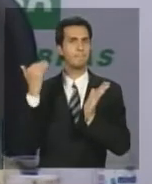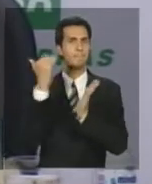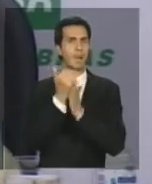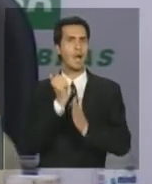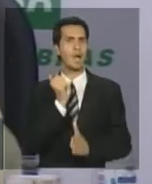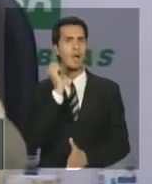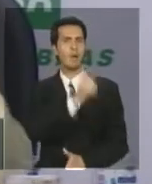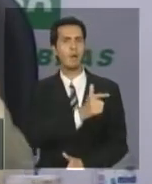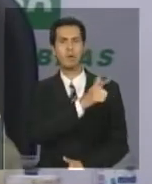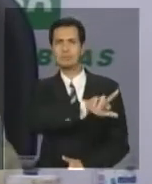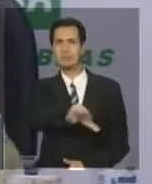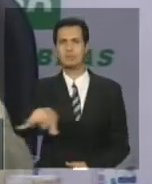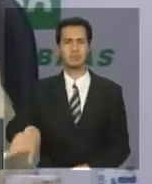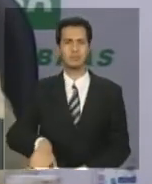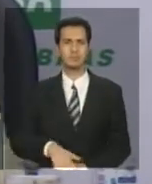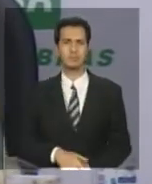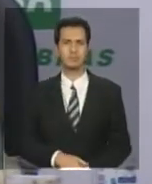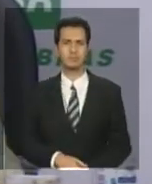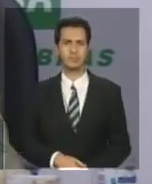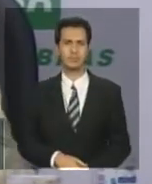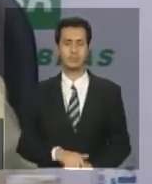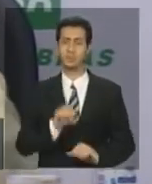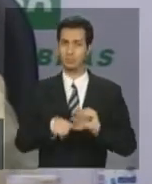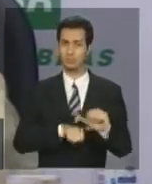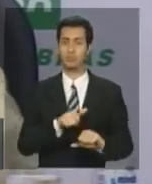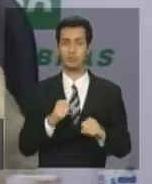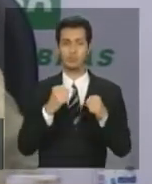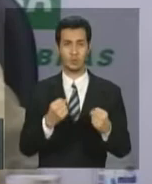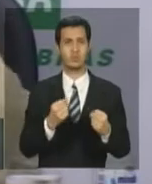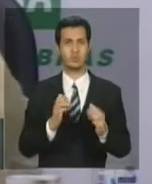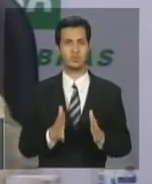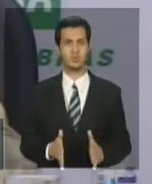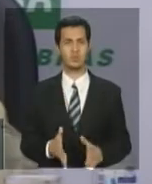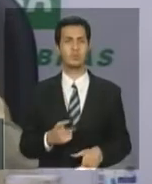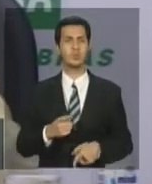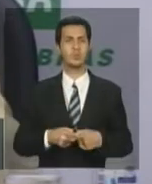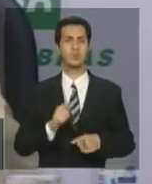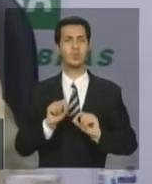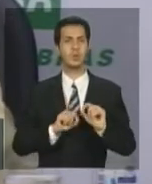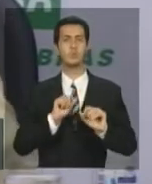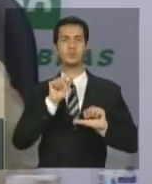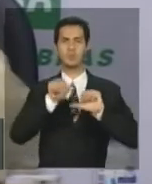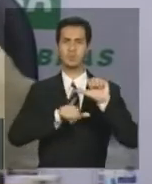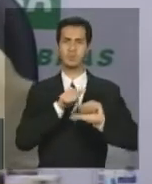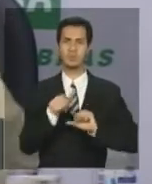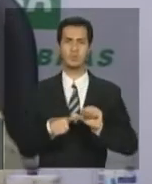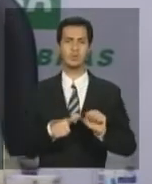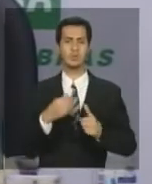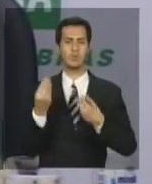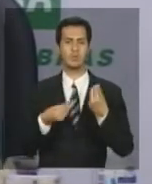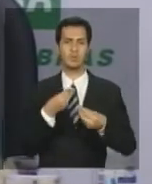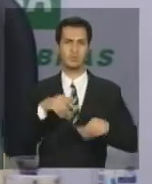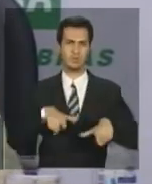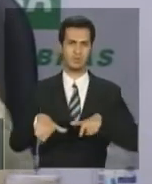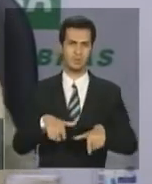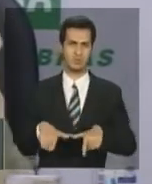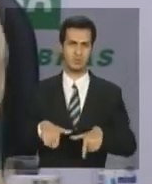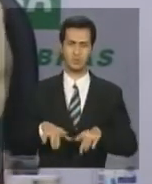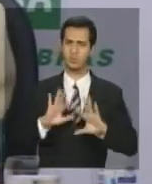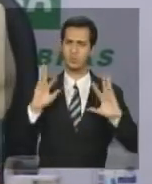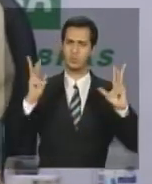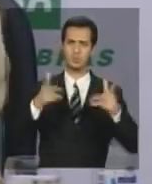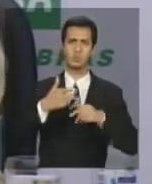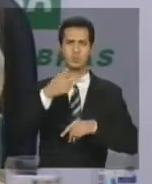internas. Isso é uma mudança muito forte, porque é uma mudança na atitude de todos os técnicos que